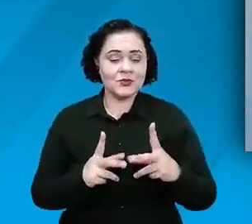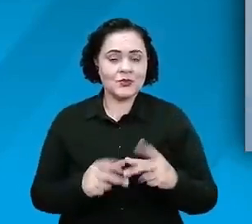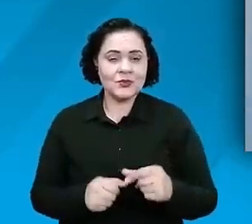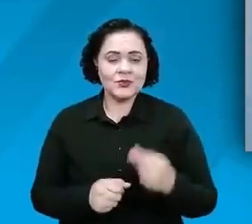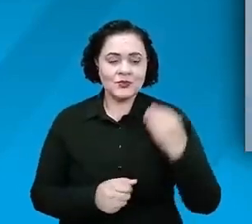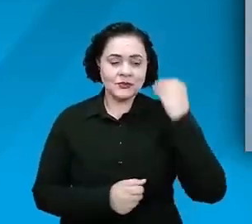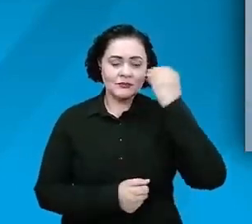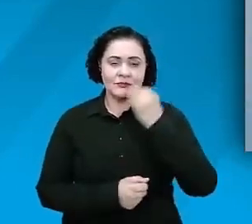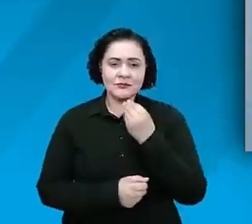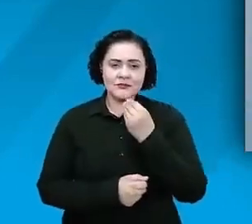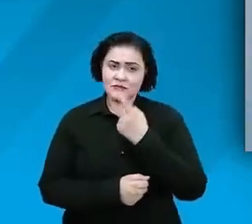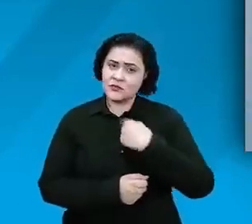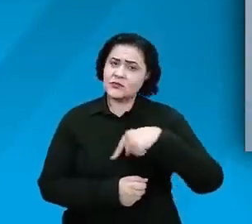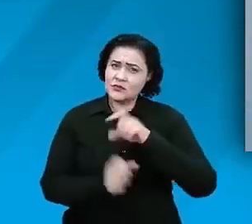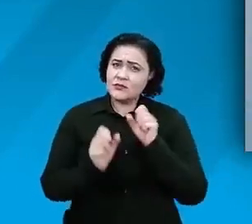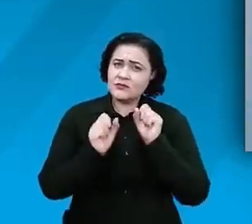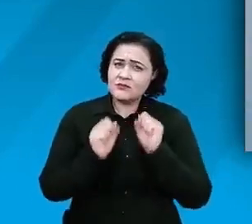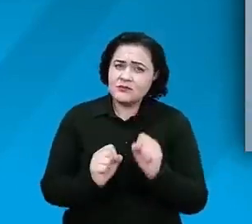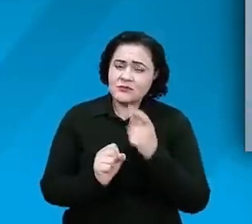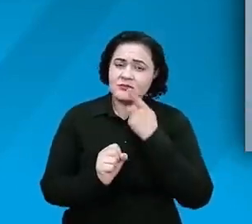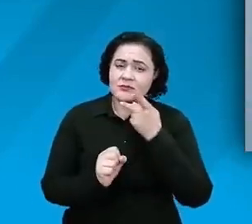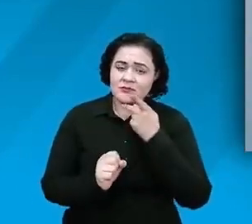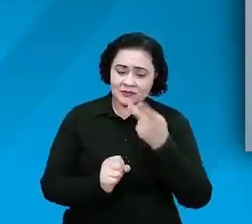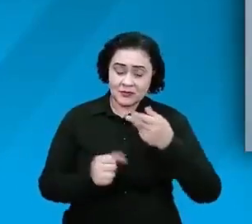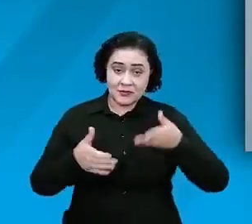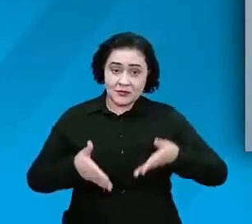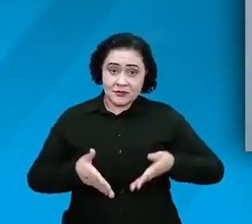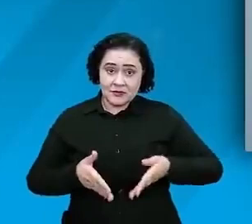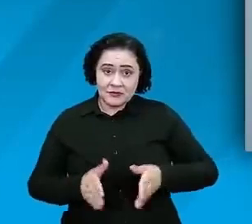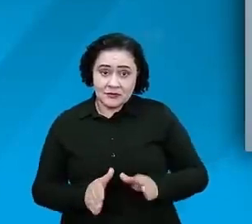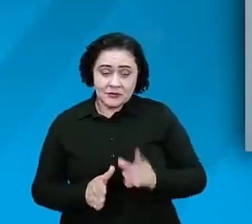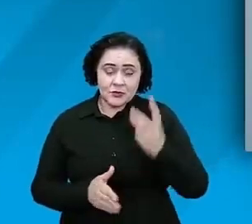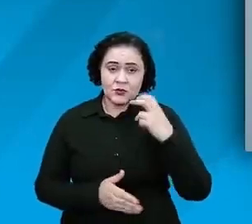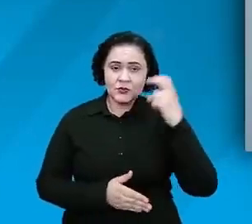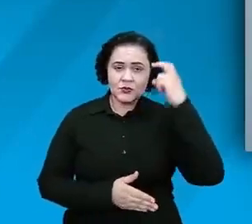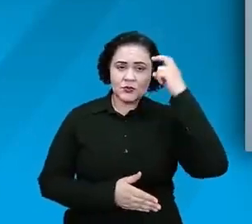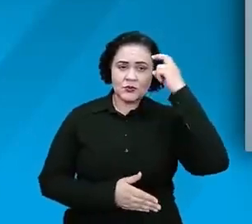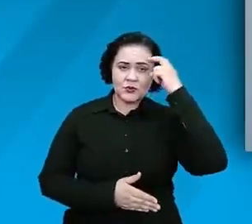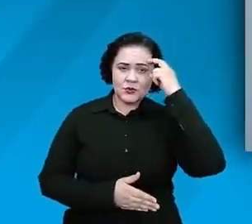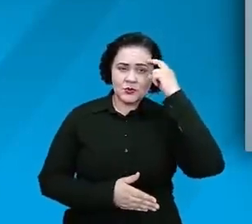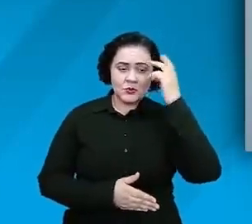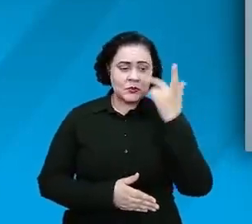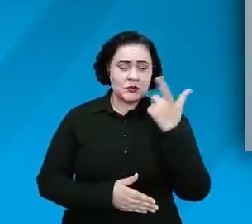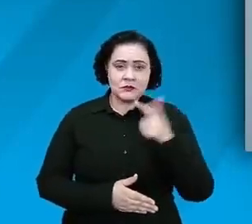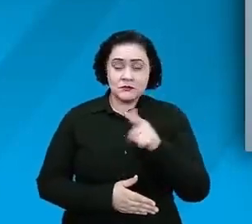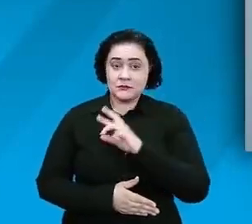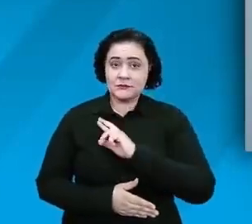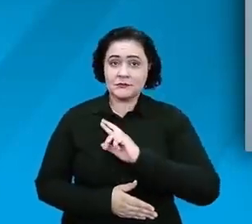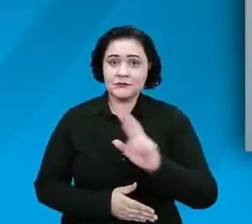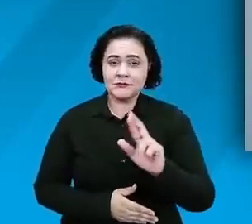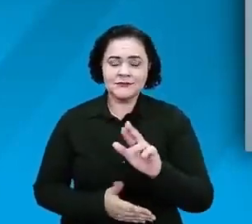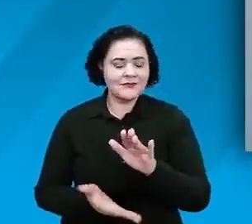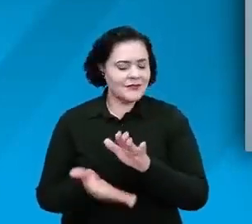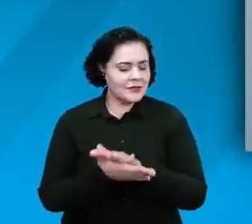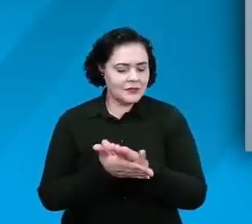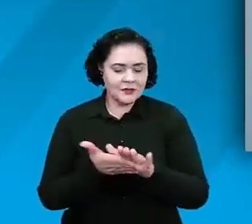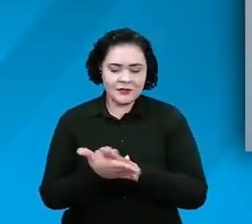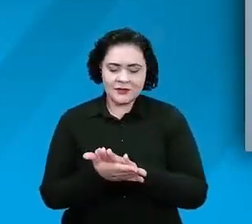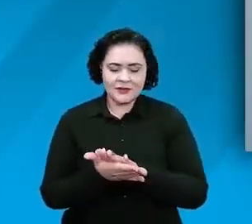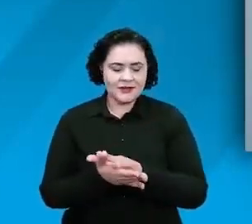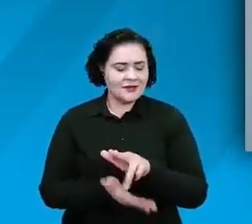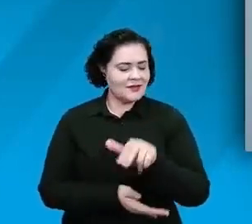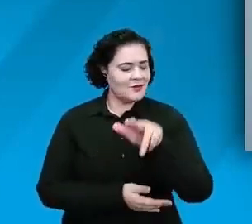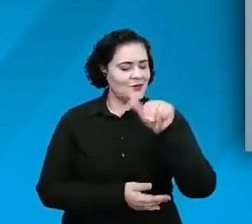vivências? Quem de nós pode dizer que nasceu em uma cultura que não tinha religião? Nenhum